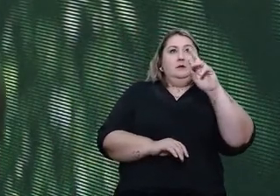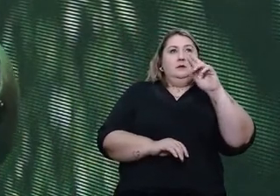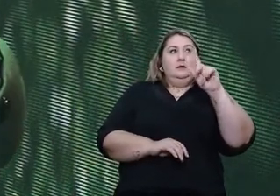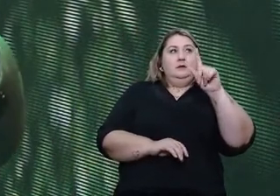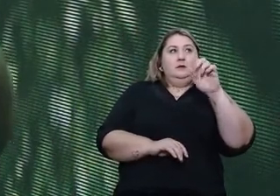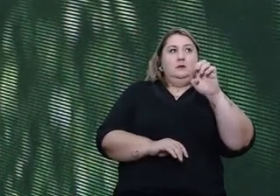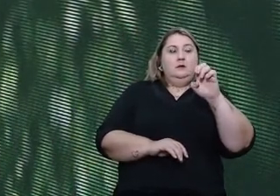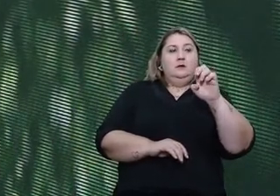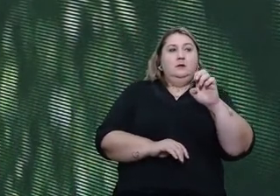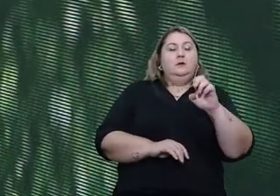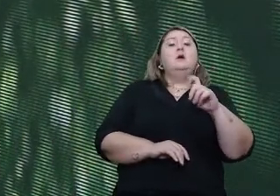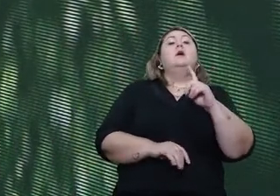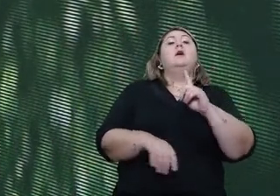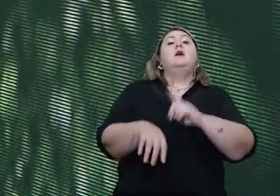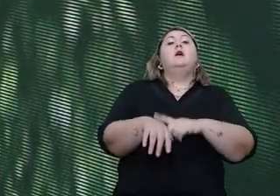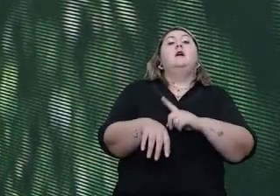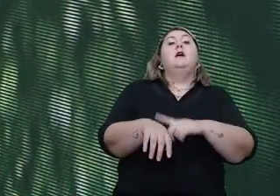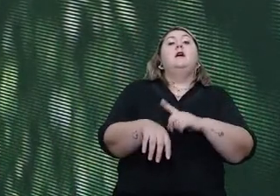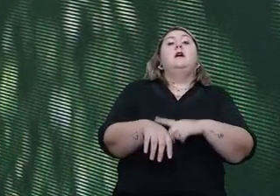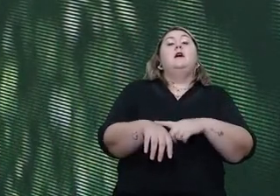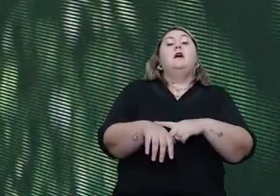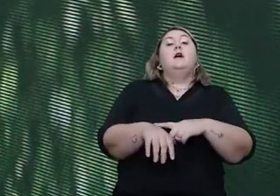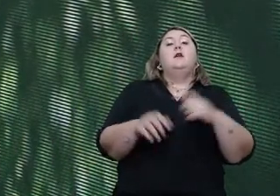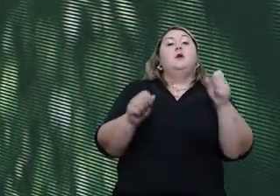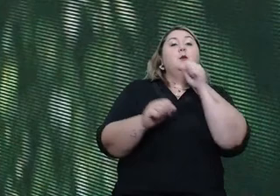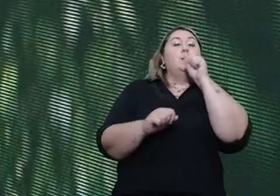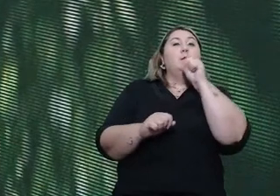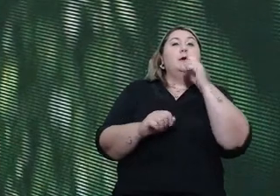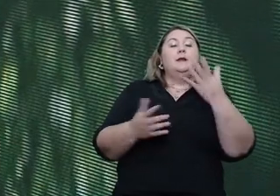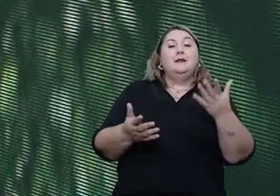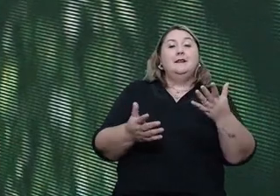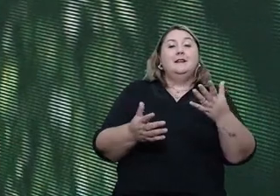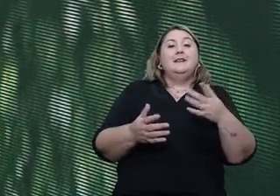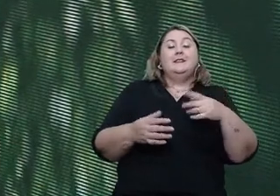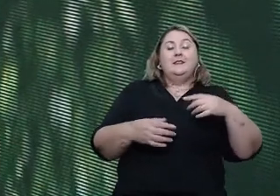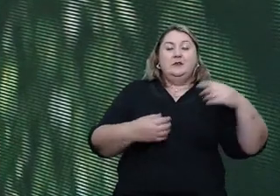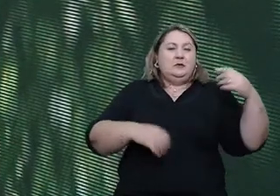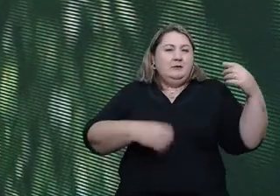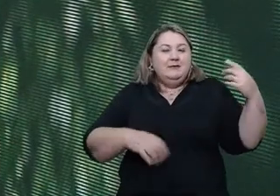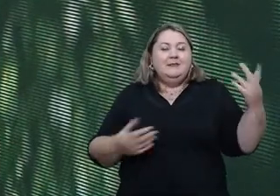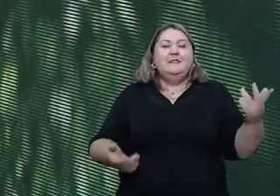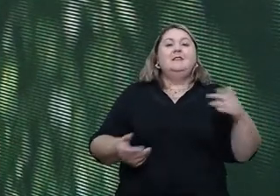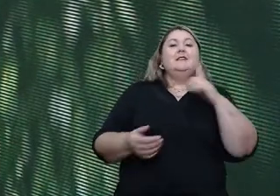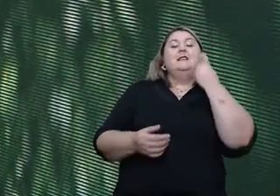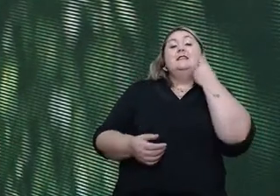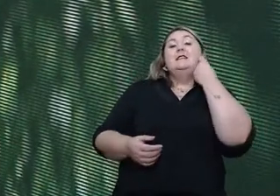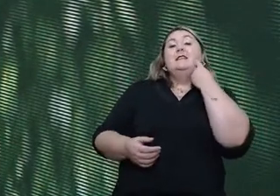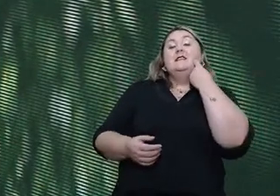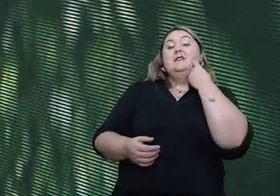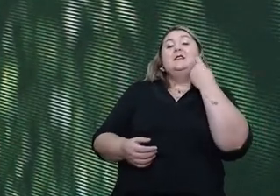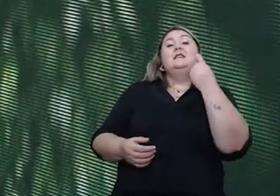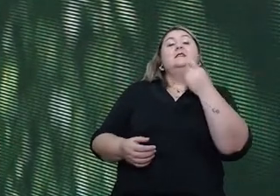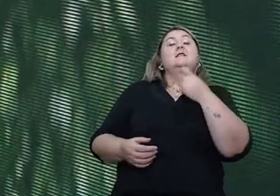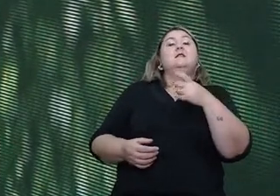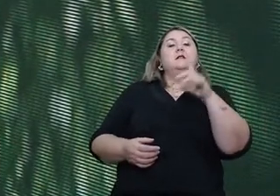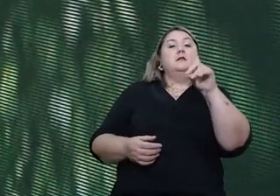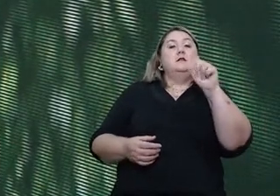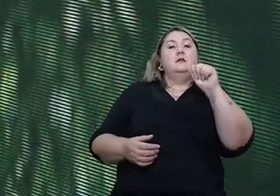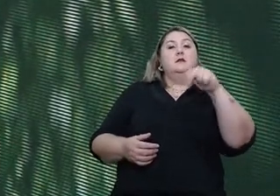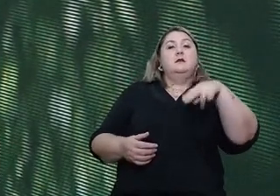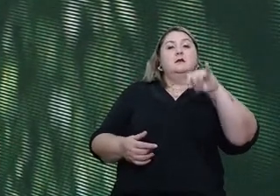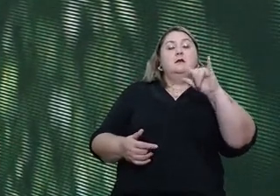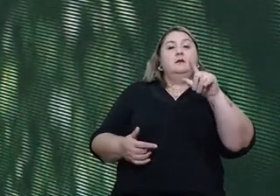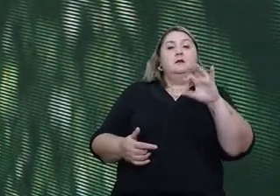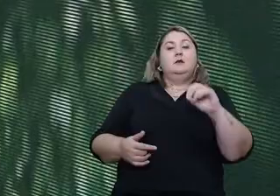quero ver na hora dos modões. Vamos lá, vamos pro modão. Leonardo, ô Gabi, sextou. Danilo, ainda